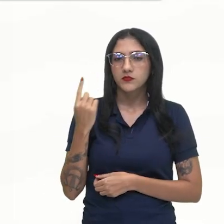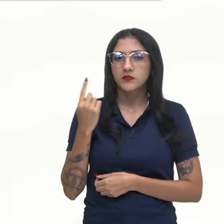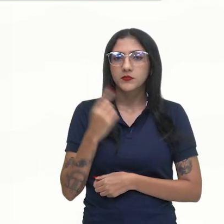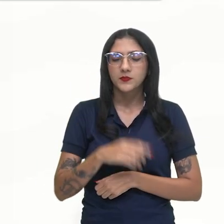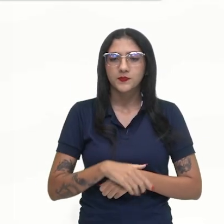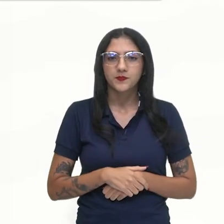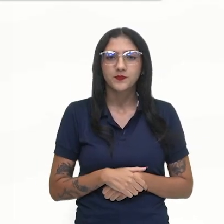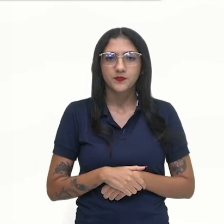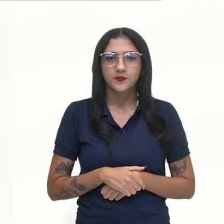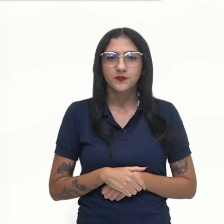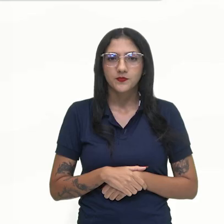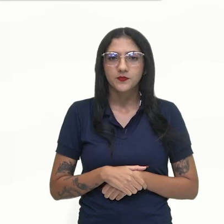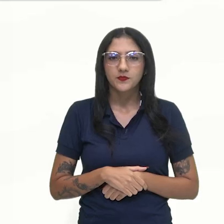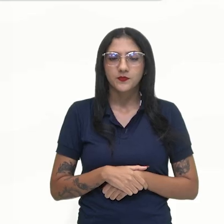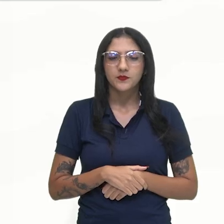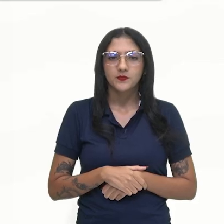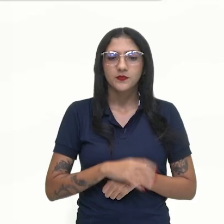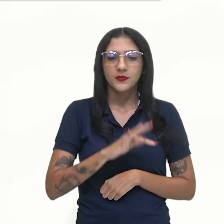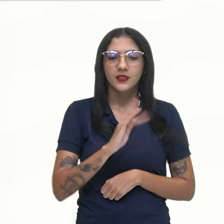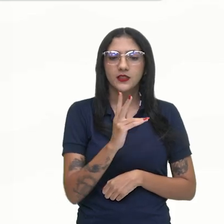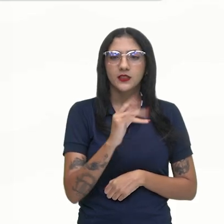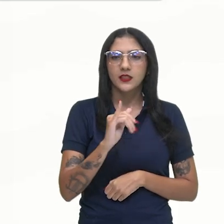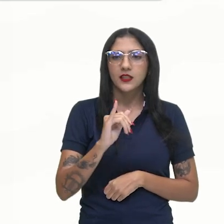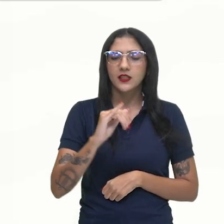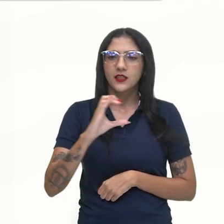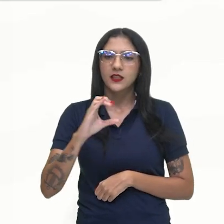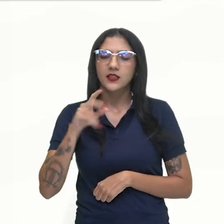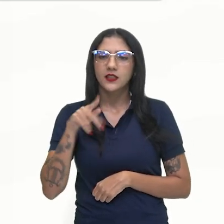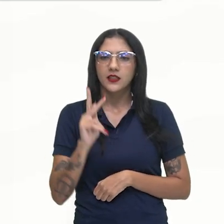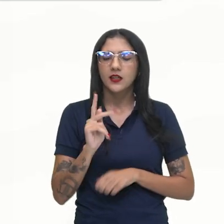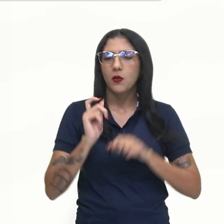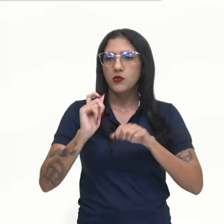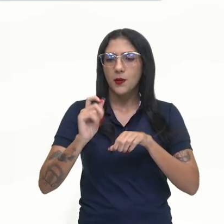que esses pedaços, eles são thick, pedaços grossos.